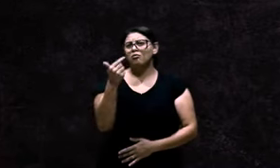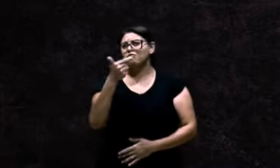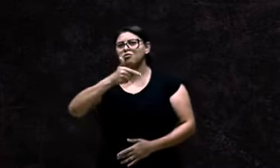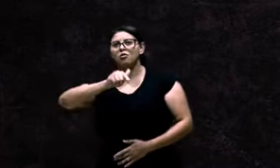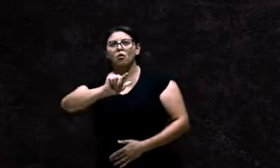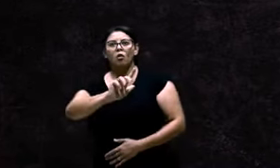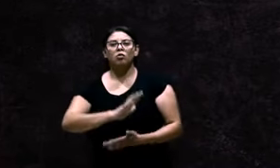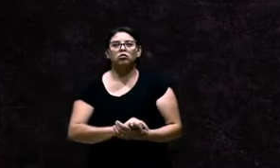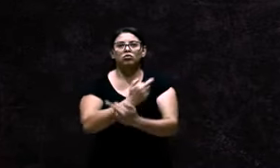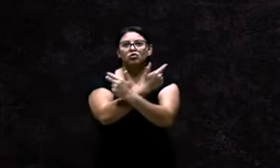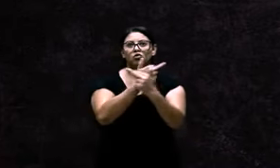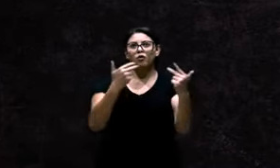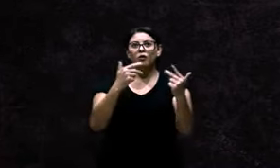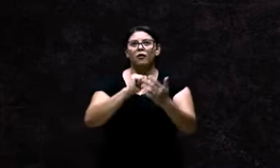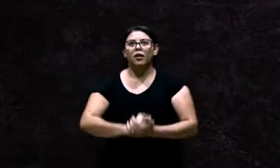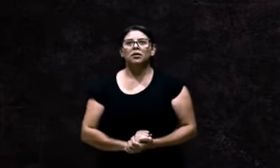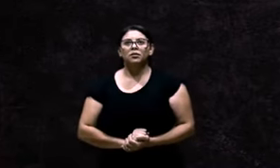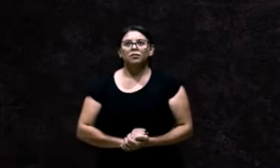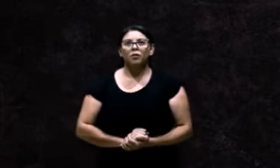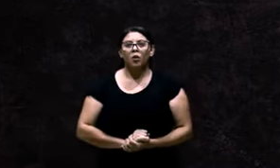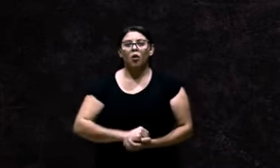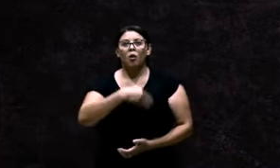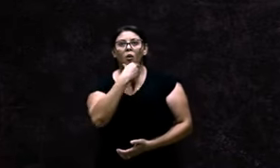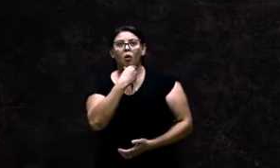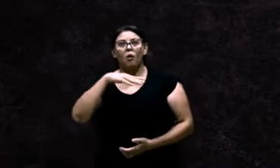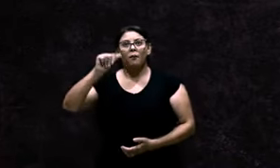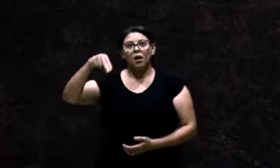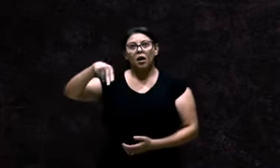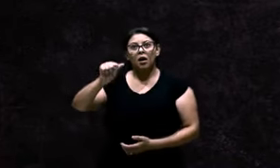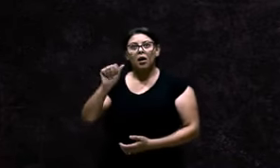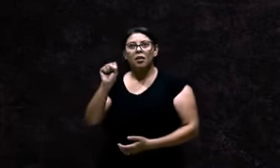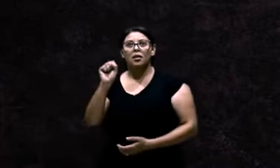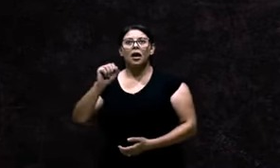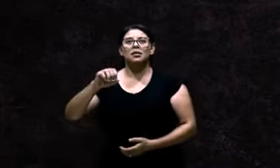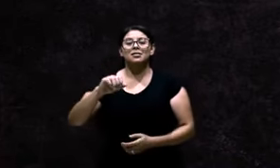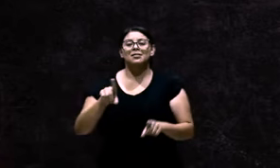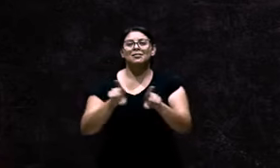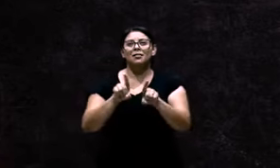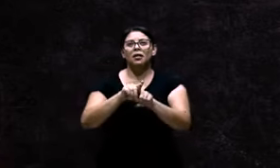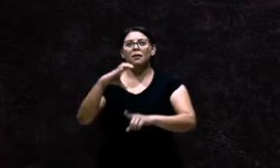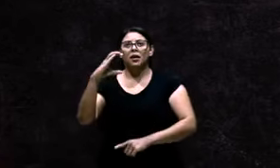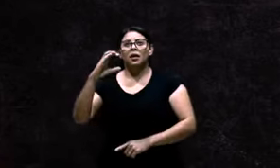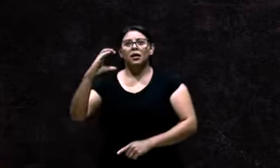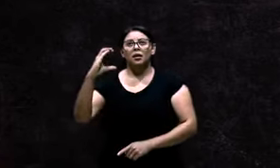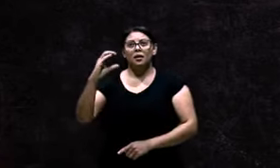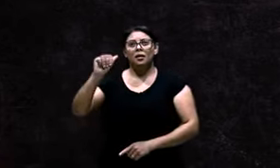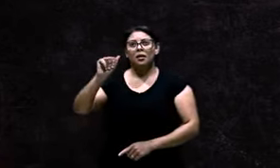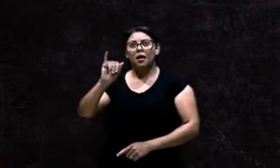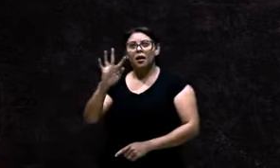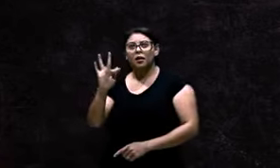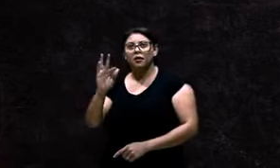de Abilene, sendo Anás e Caifás sumos sacerdotes, veio no